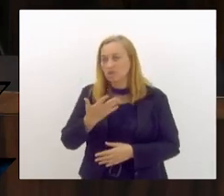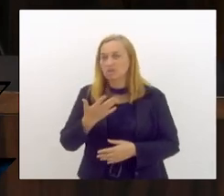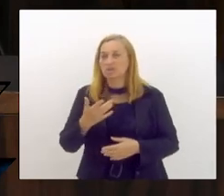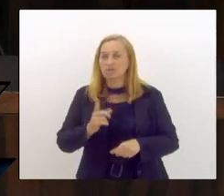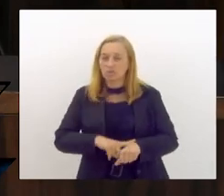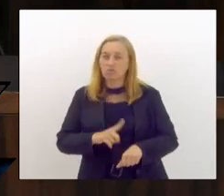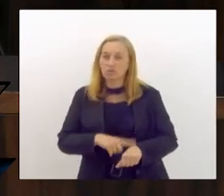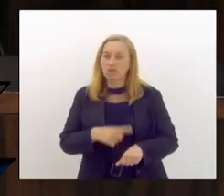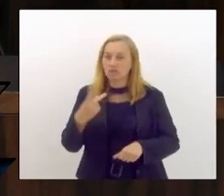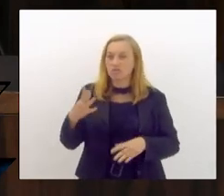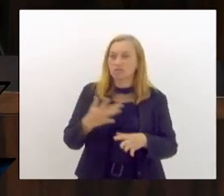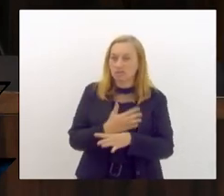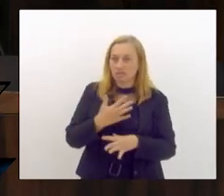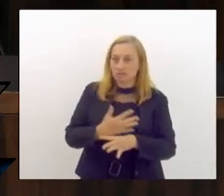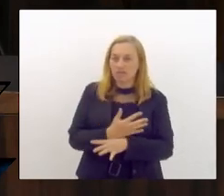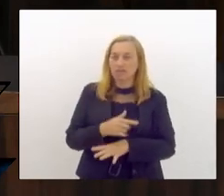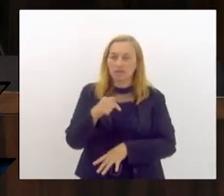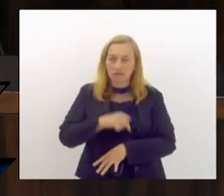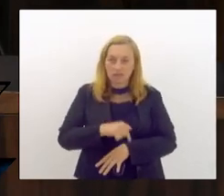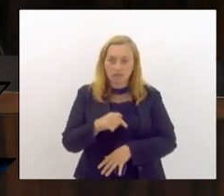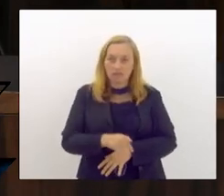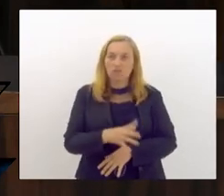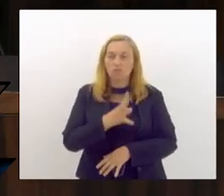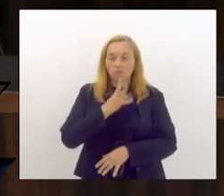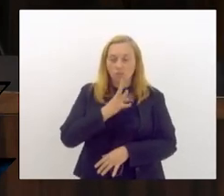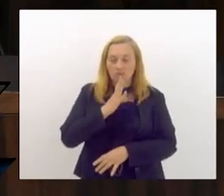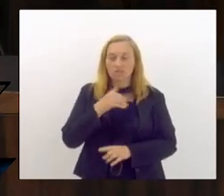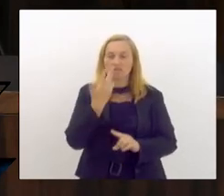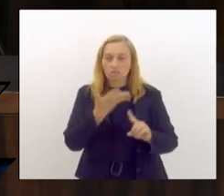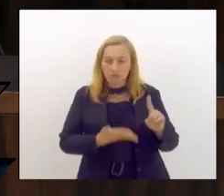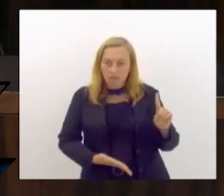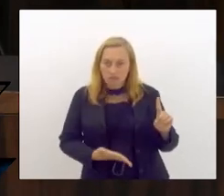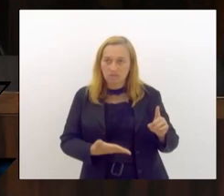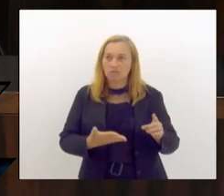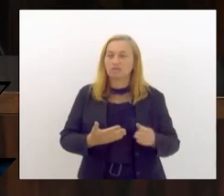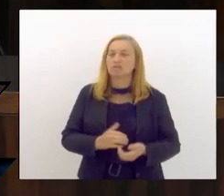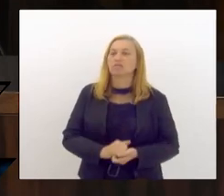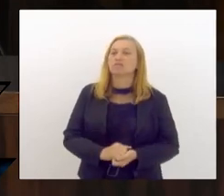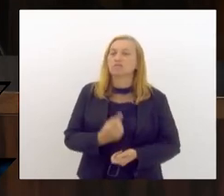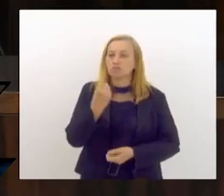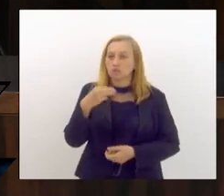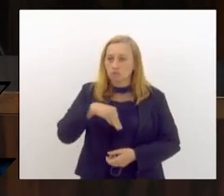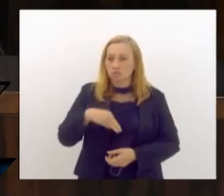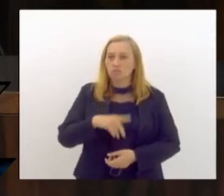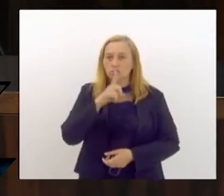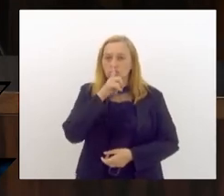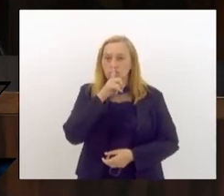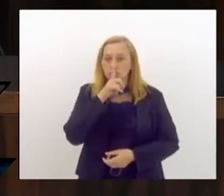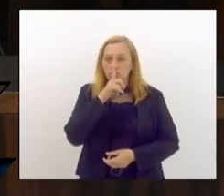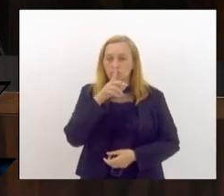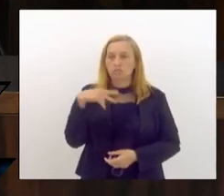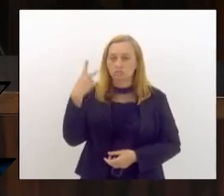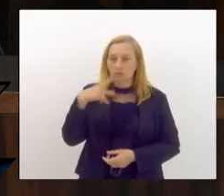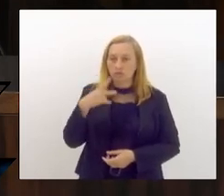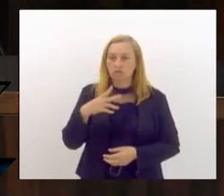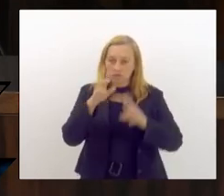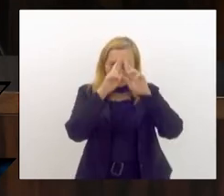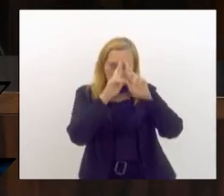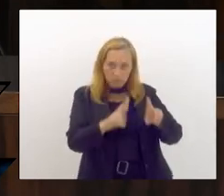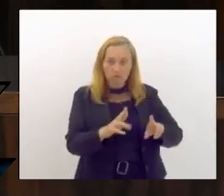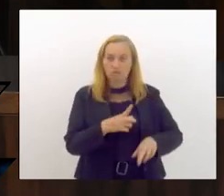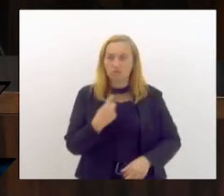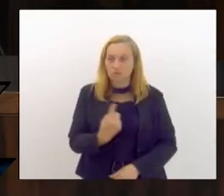sua cidade foi aqui homenageada, prestigiada, com um minuto de silêncio desse parlamento, e tem o nosso